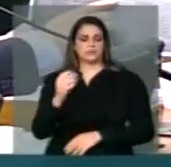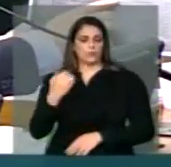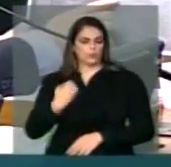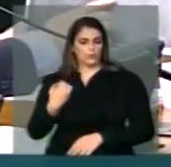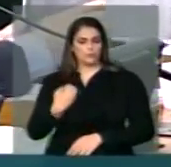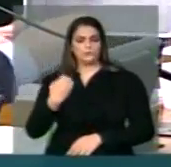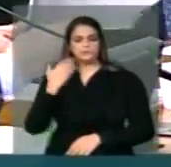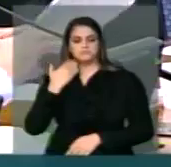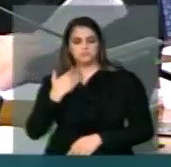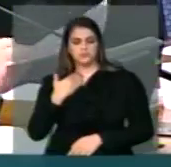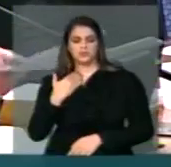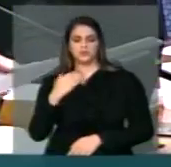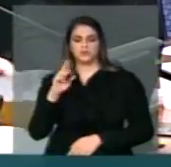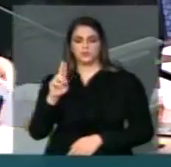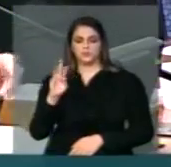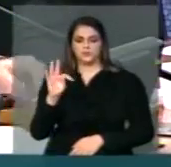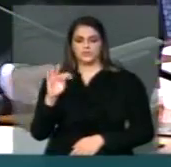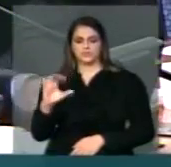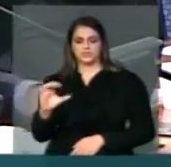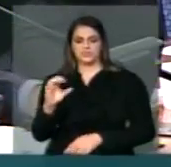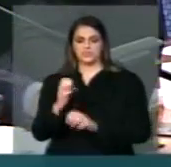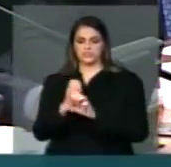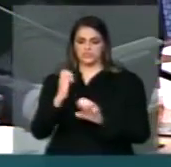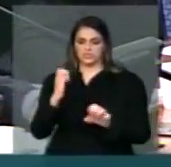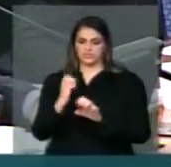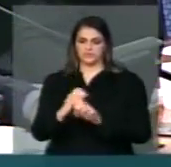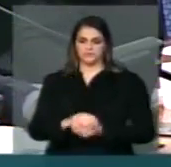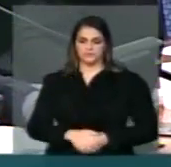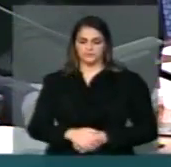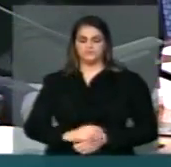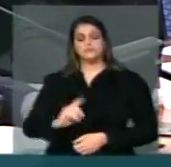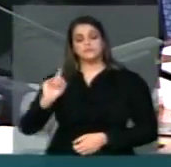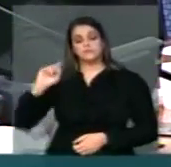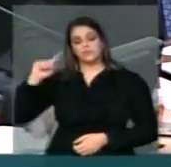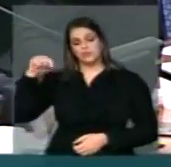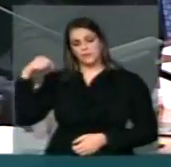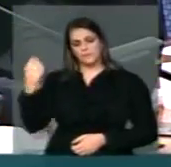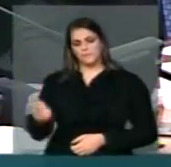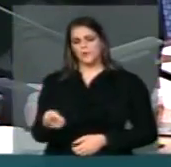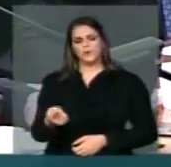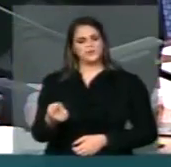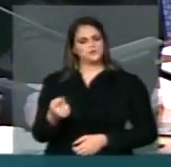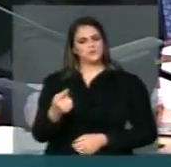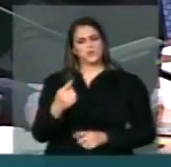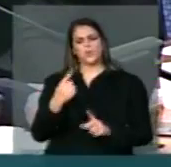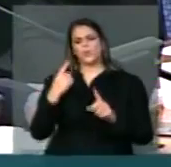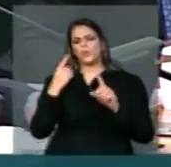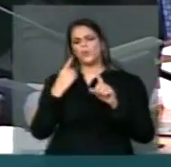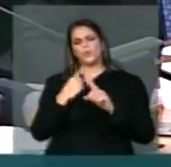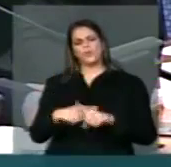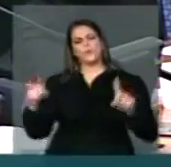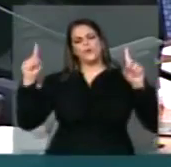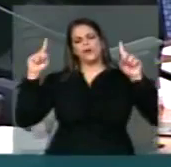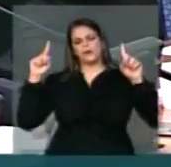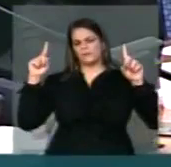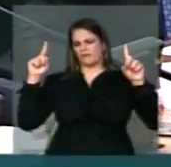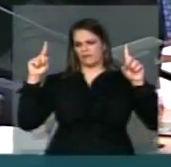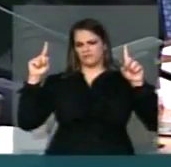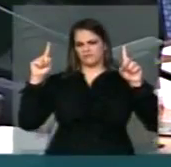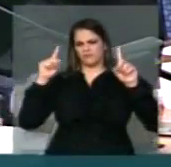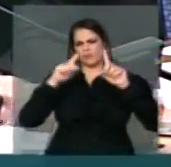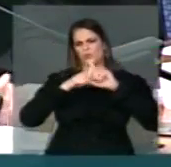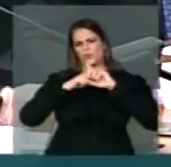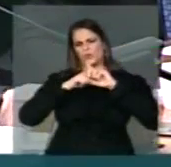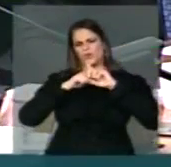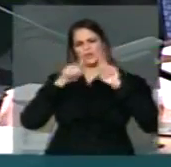o depósito UTC Engenharia. Depois desse dia, jamais, nunca mais,